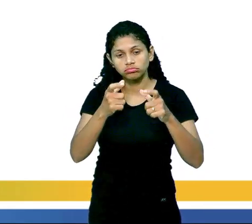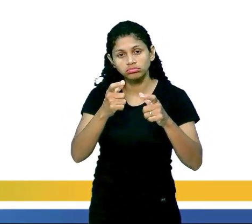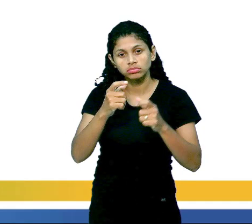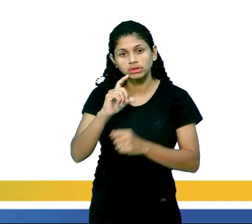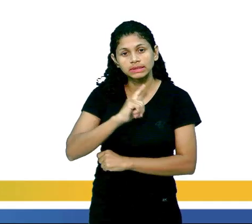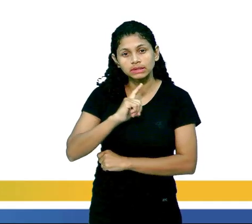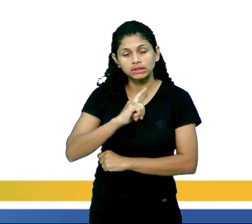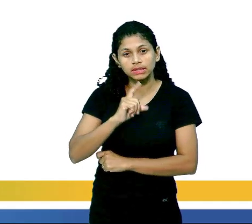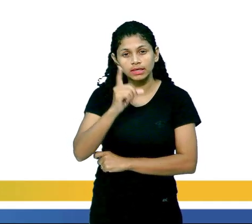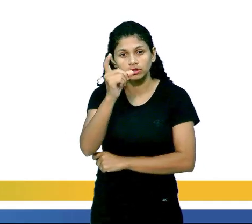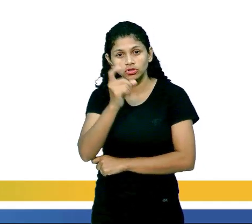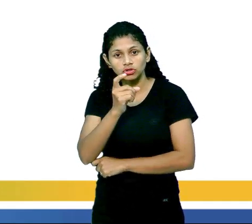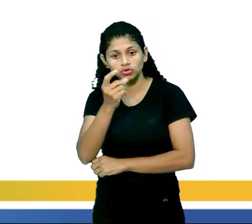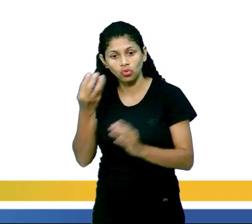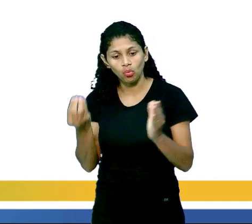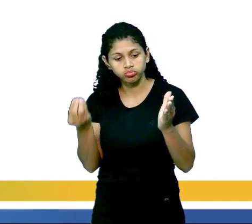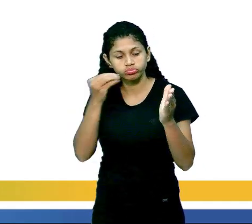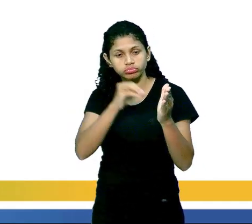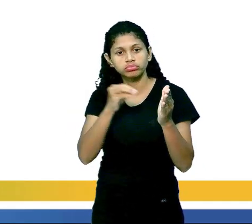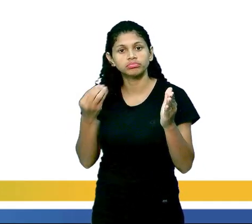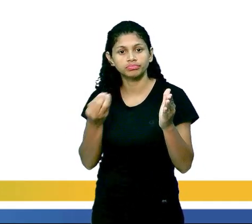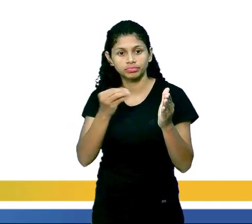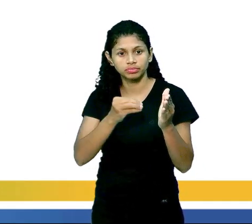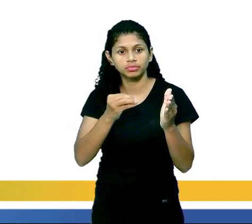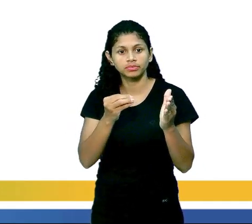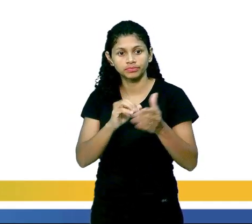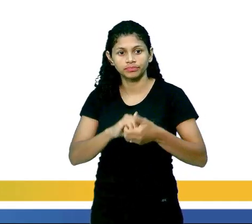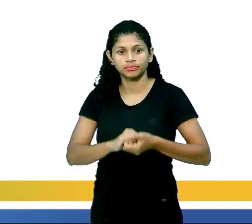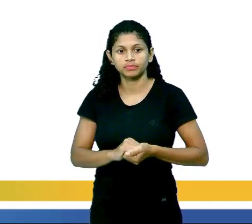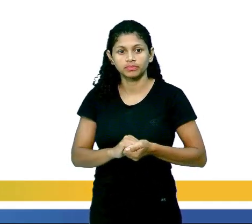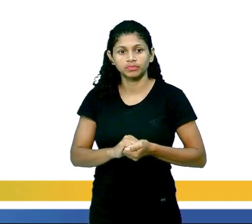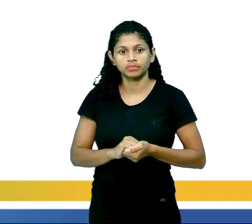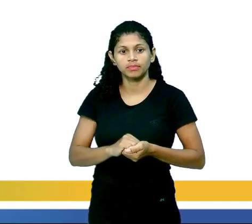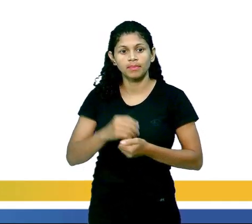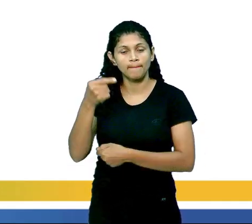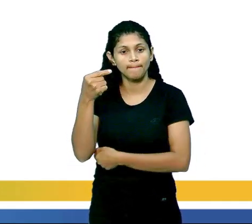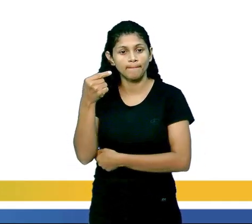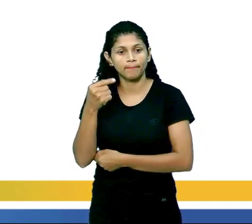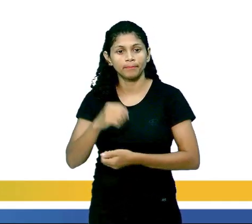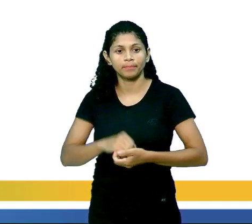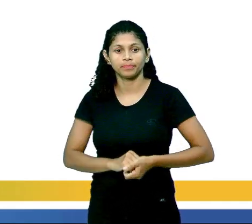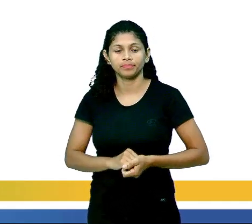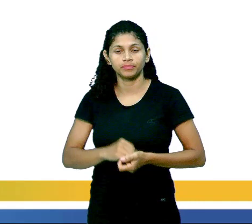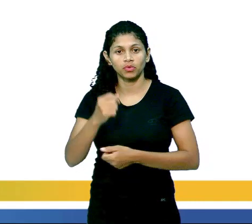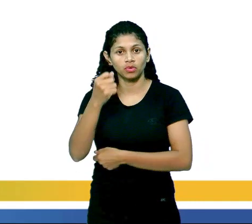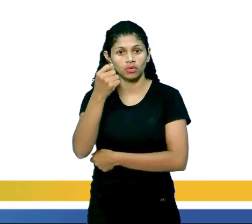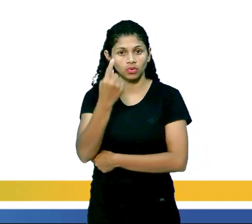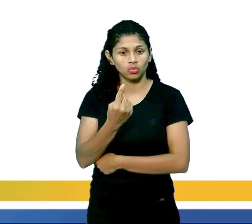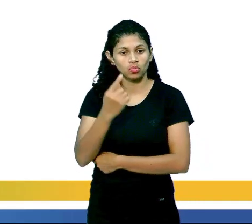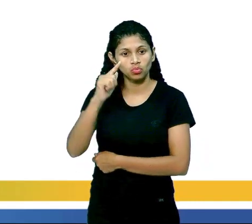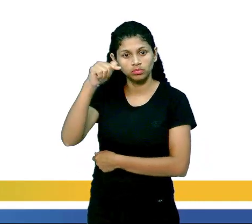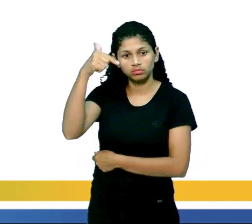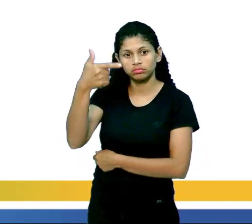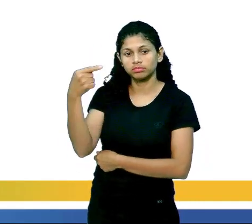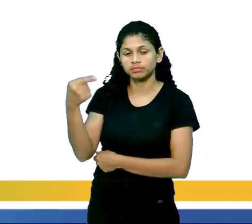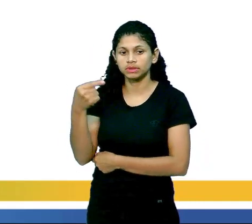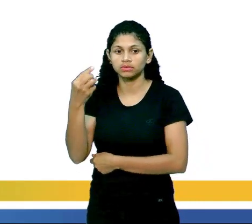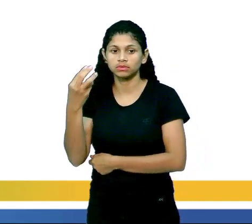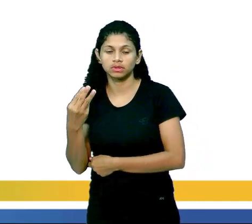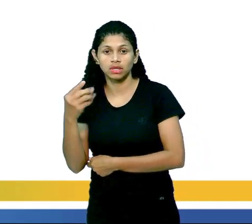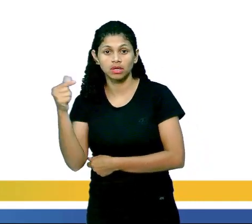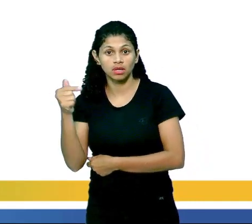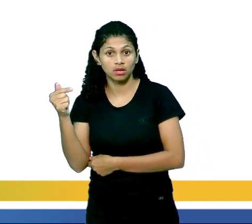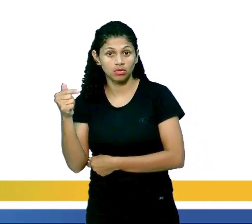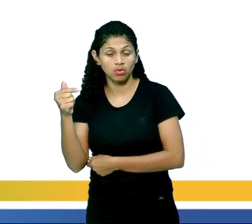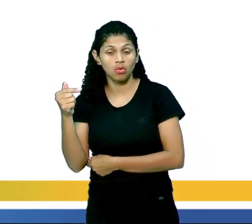bem? Então, vai ficar, no primeiro, o f de 1, menos 1 ao quadrado, 1 ao quadrado menos 3. A resposta